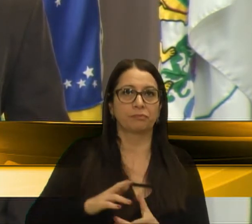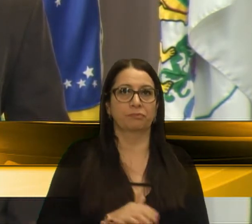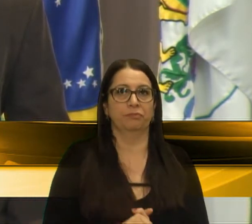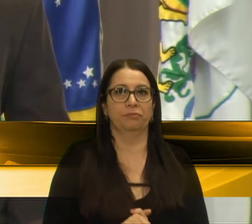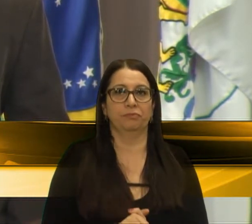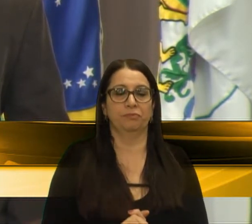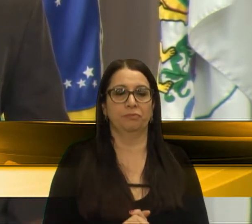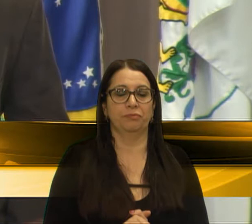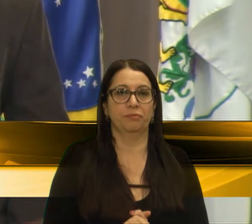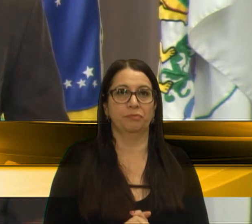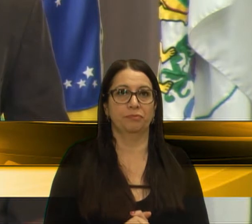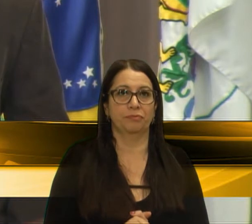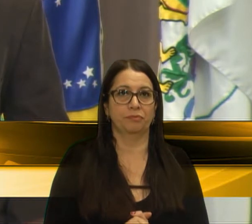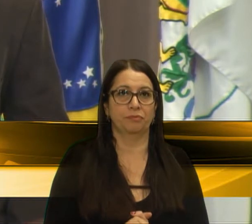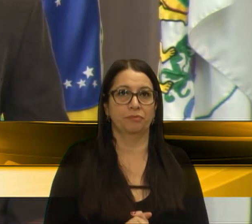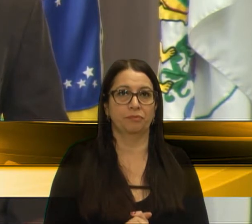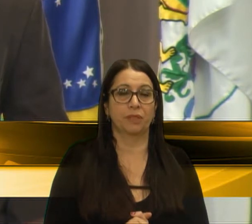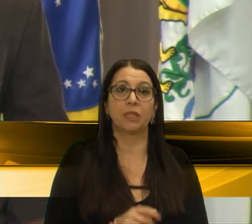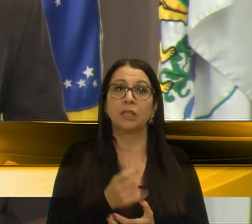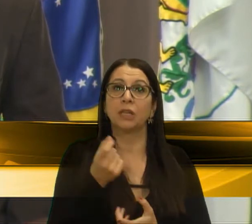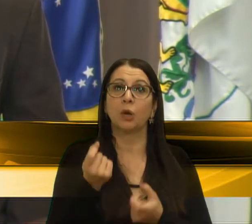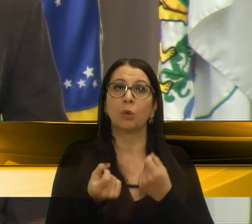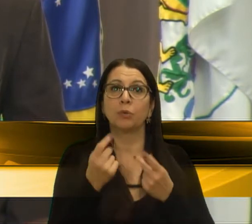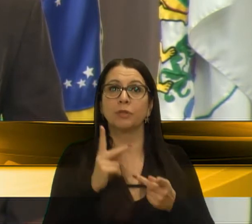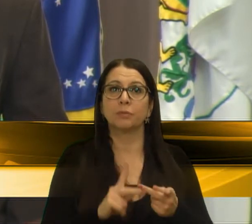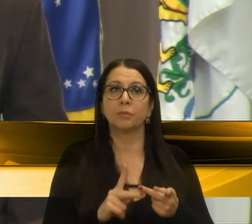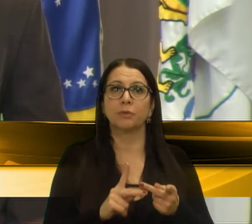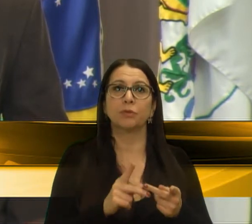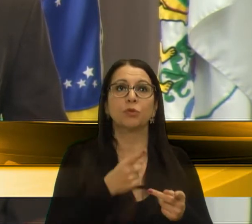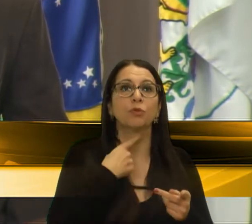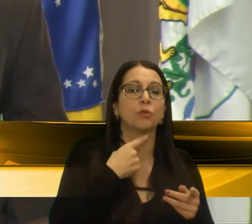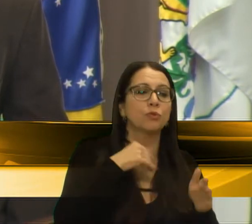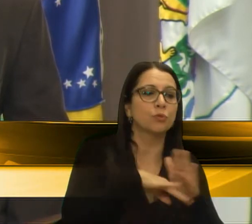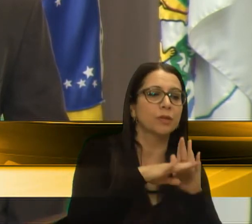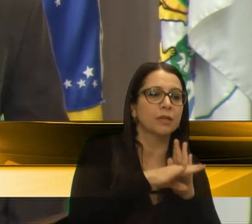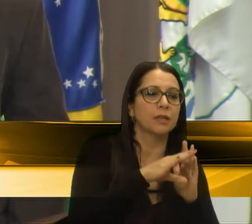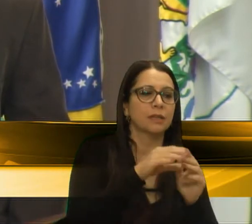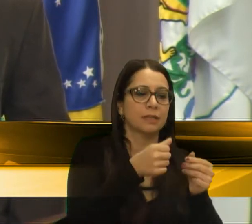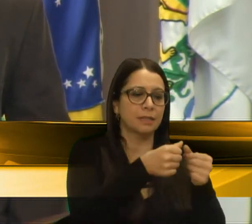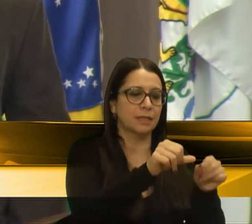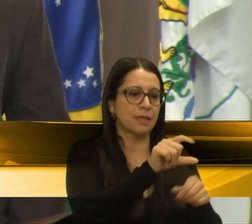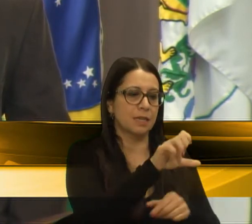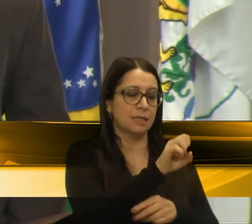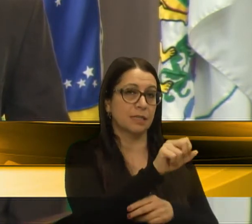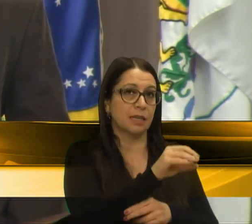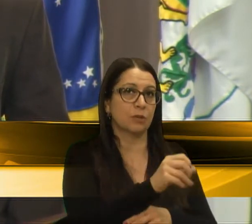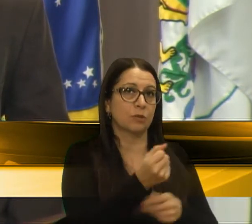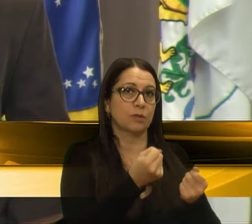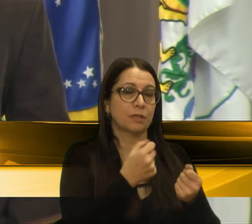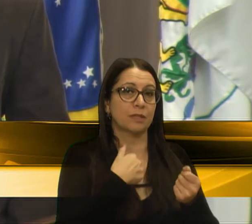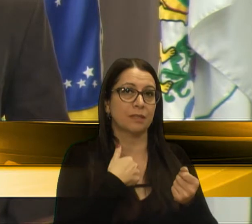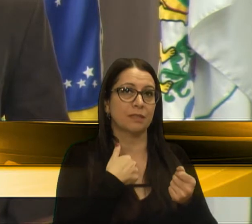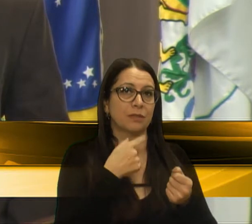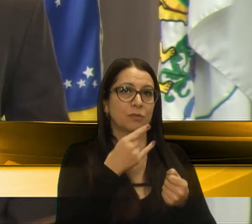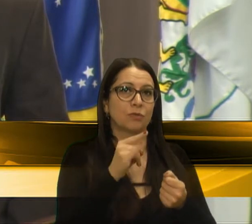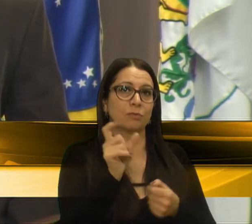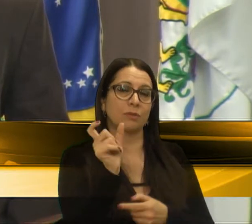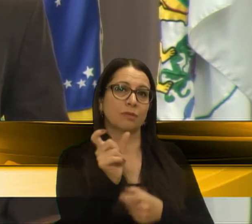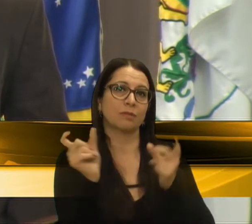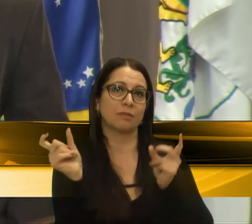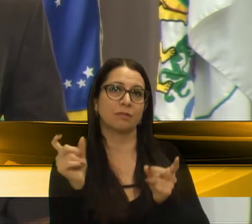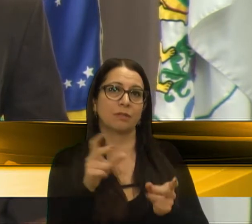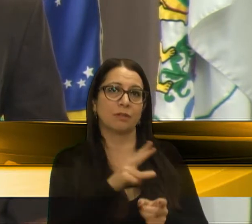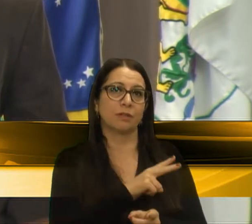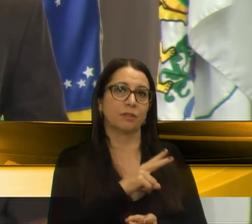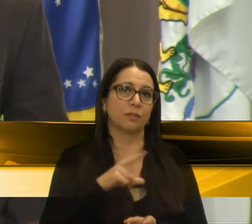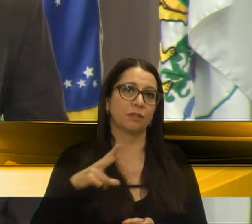e alguns colecionam selos, outros colecionam carros. Eu coleciono as últimas palavras dos